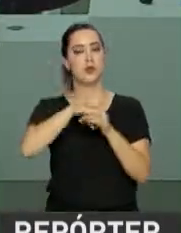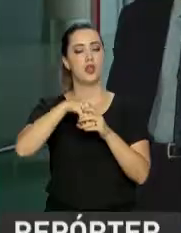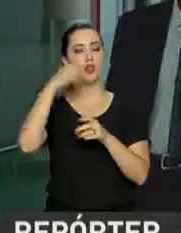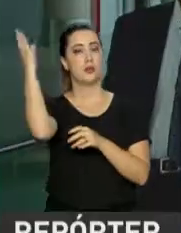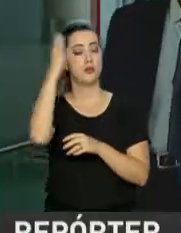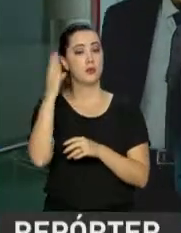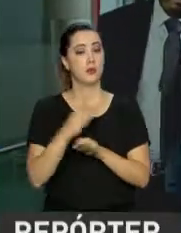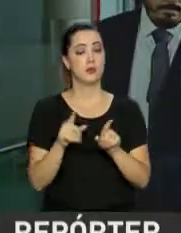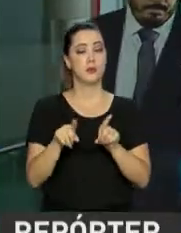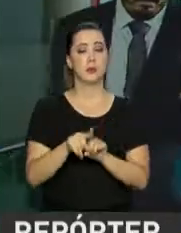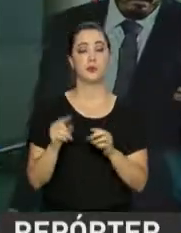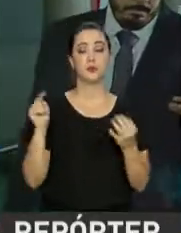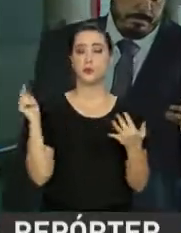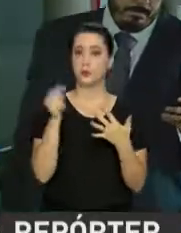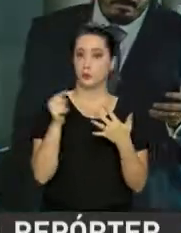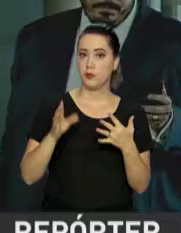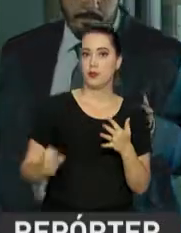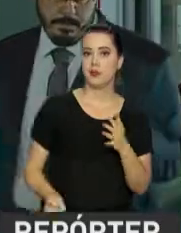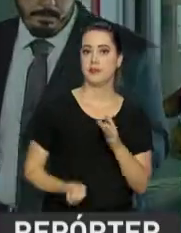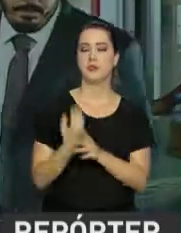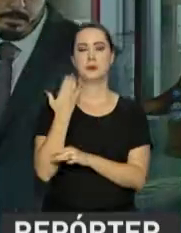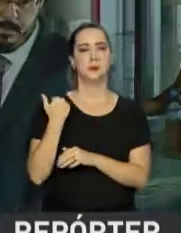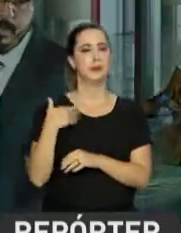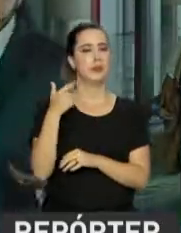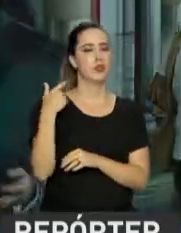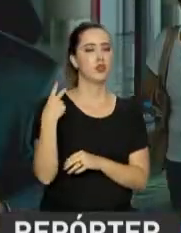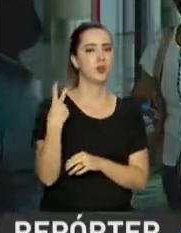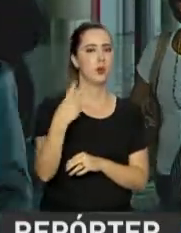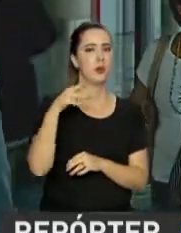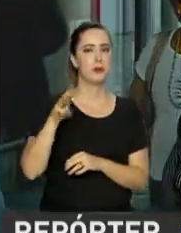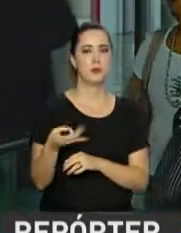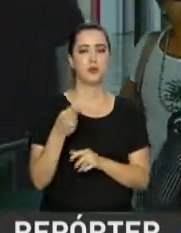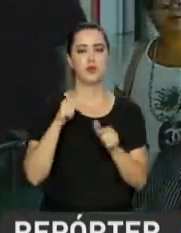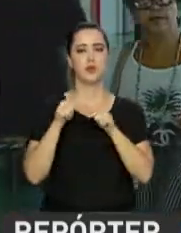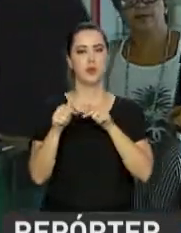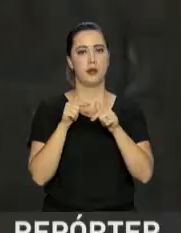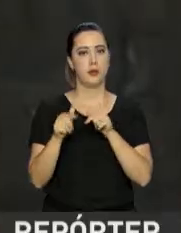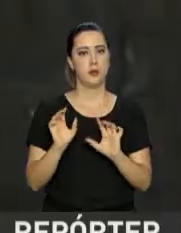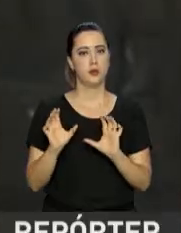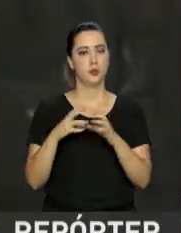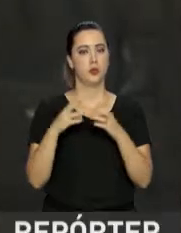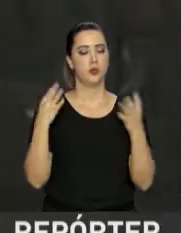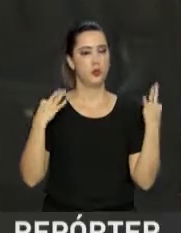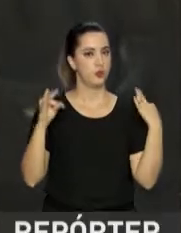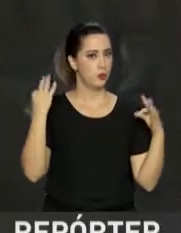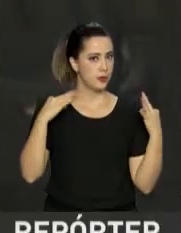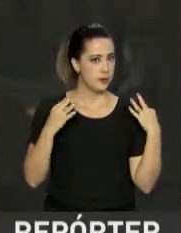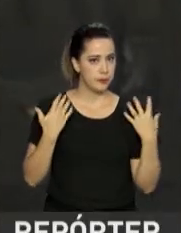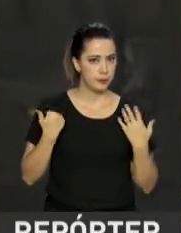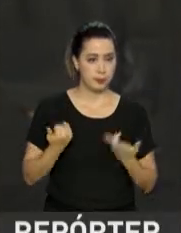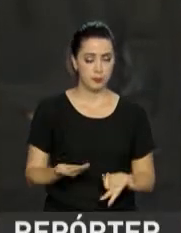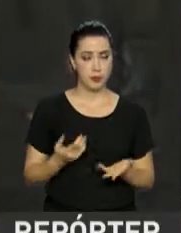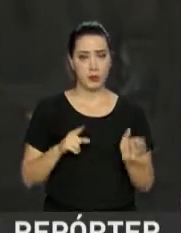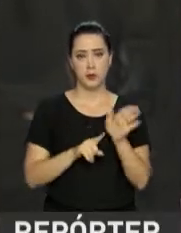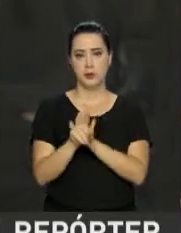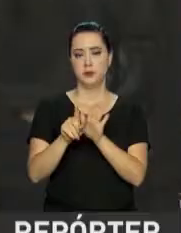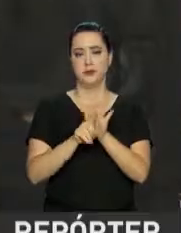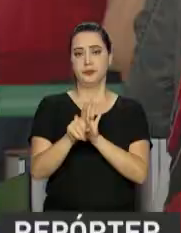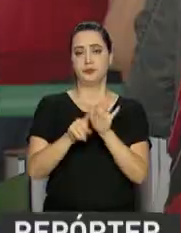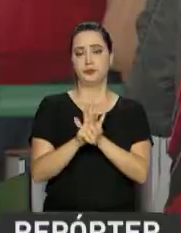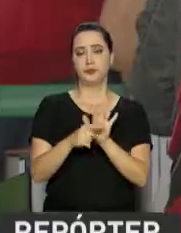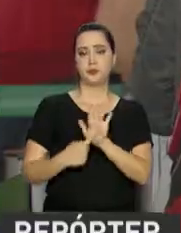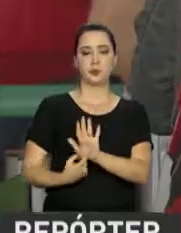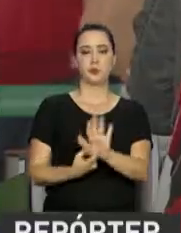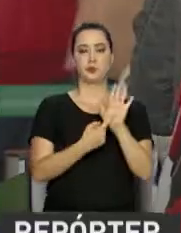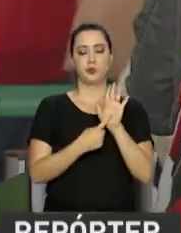país. A medida deve gerar mais de 2 milhões de emprego no setor. Uma pesquisa feita pela pasta mostra